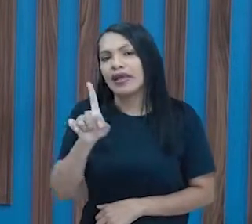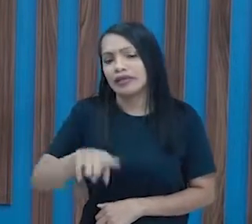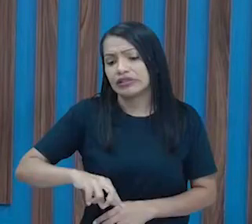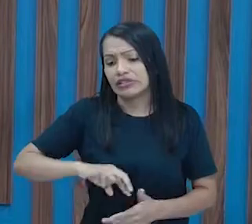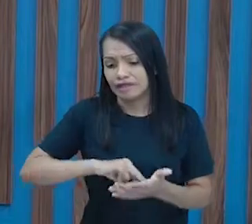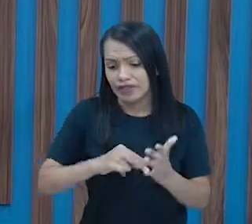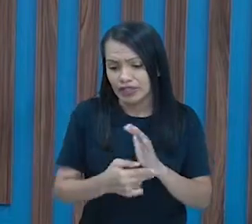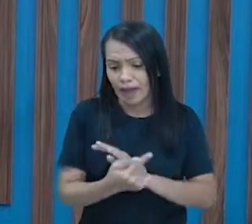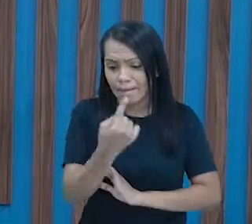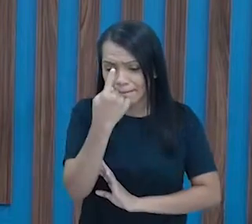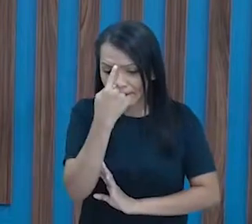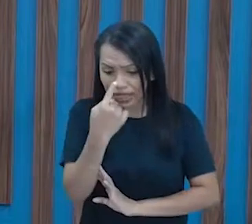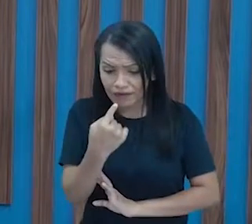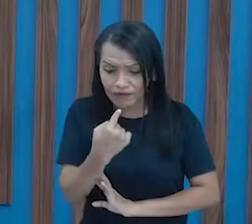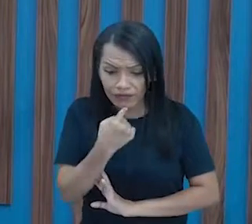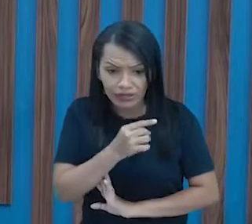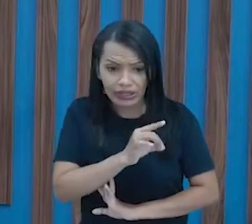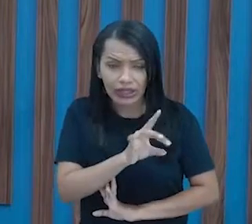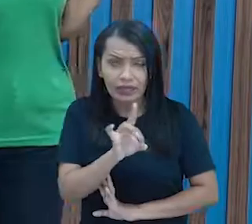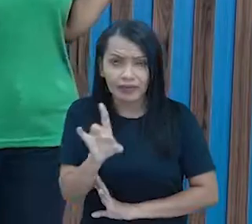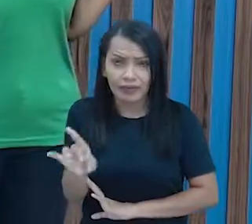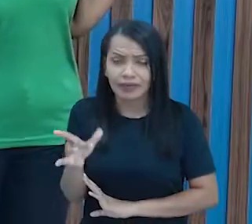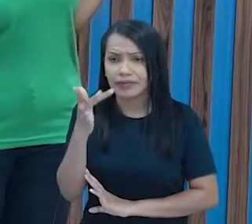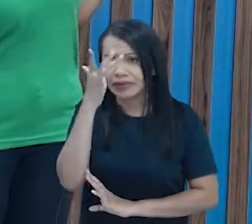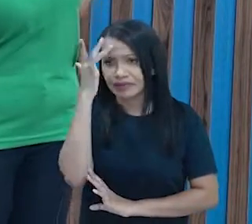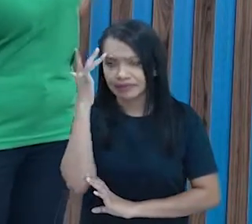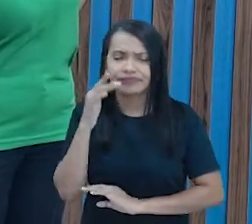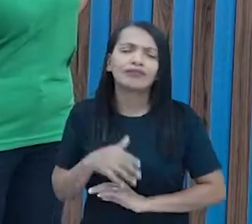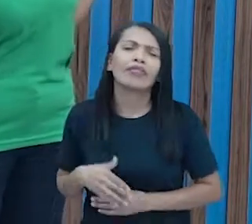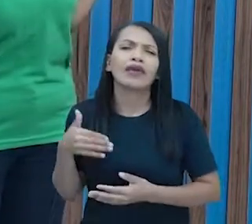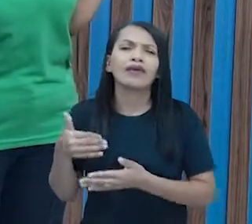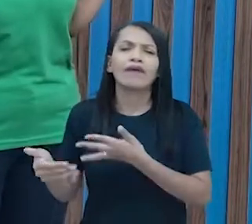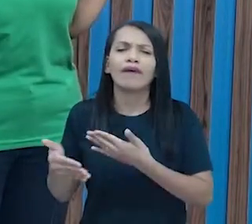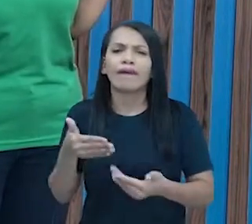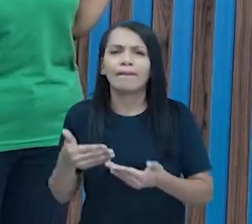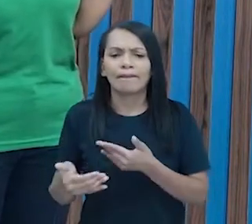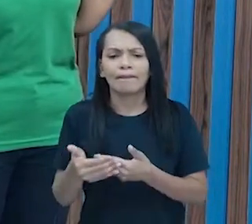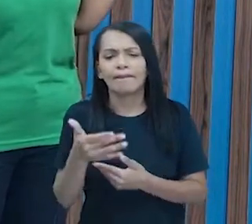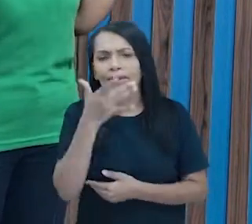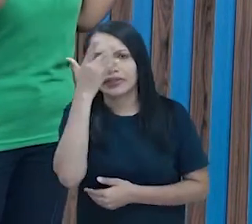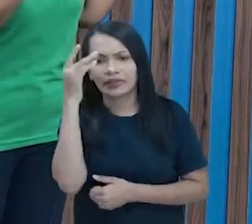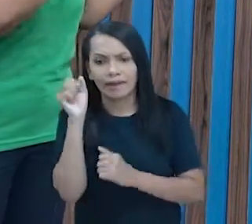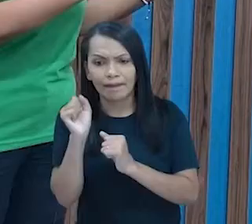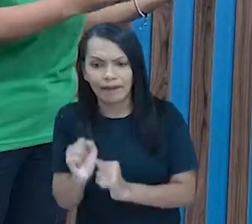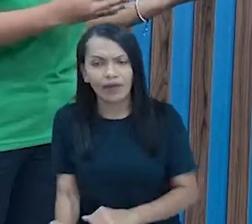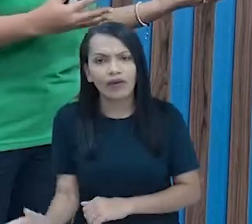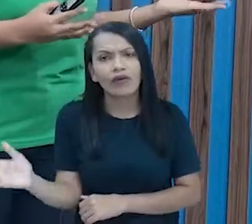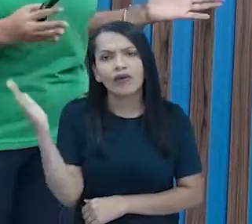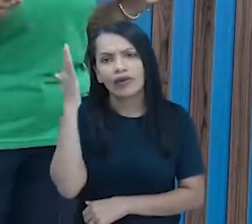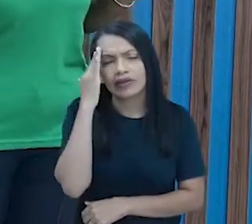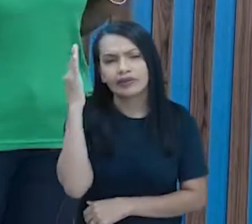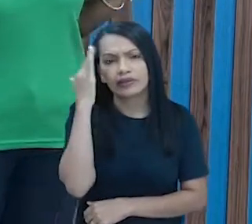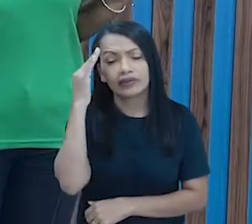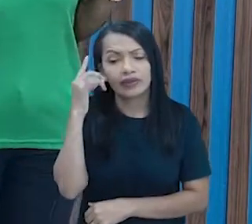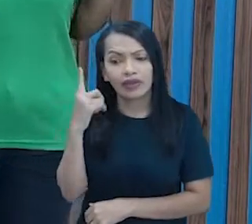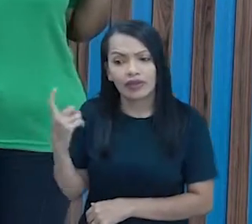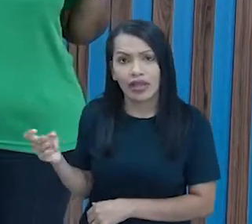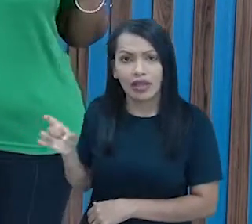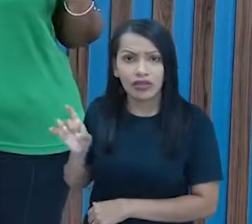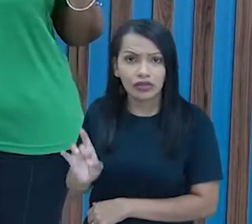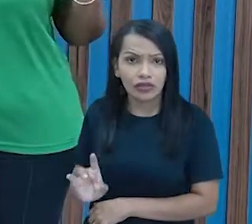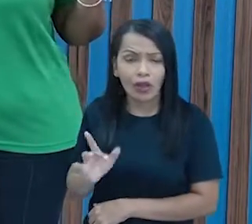personalidade. E qualquer pessoa pode entender essa coisa dos parâmetros do som, ou só